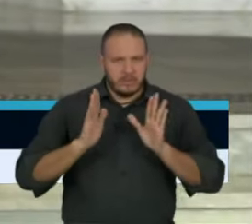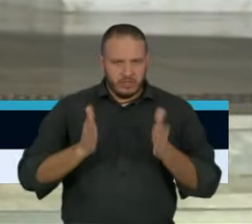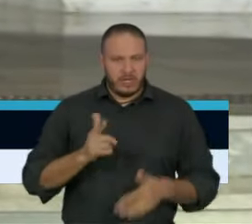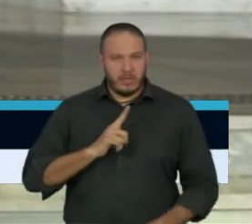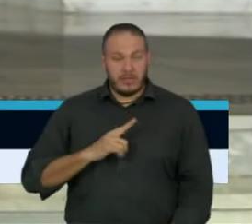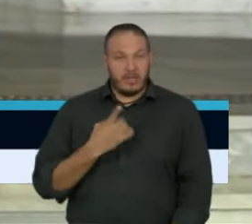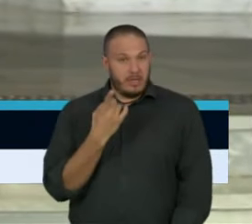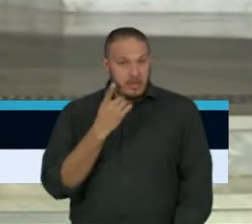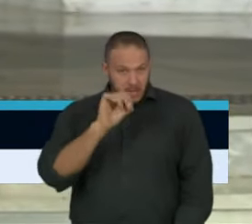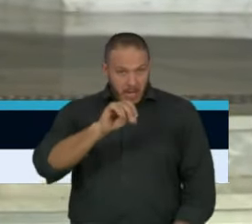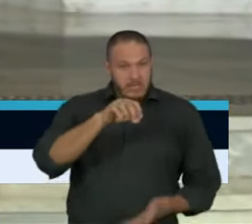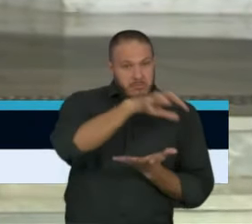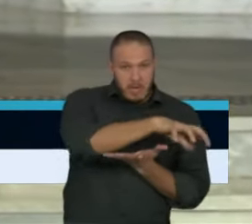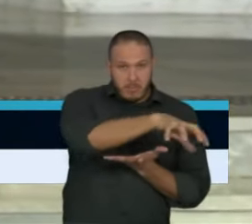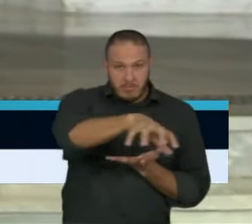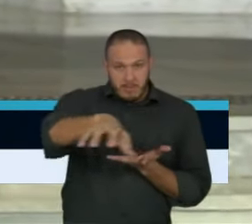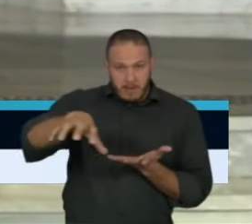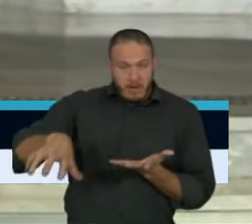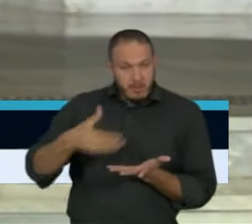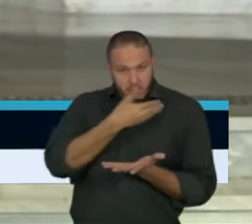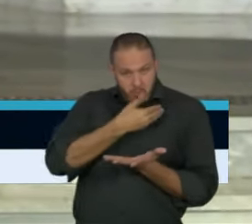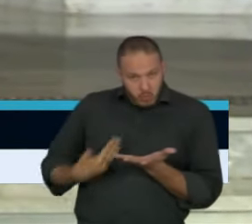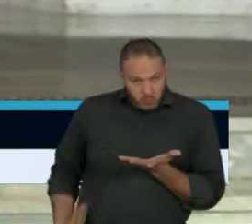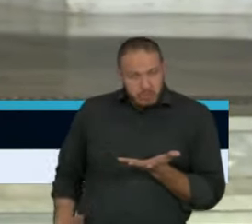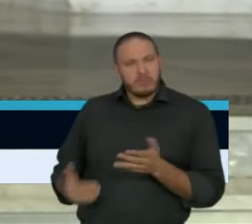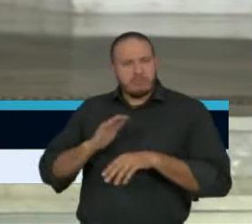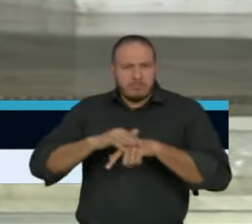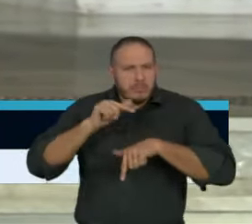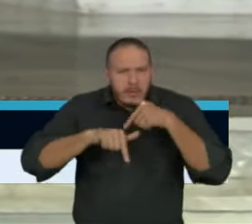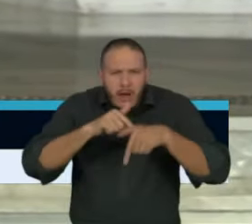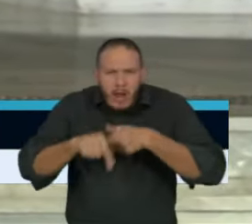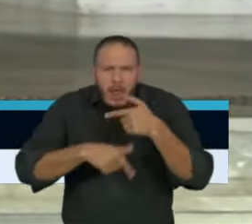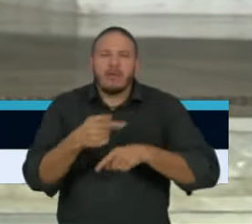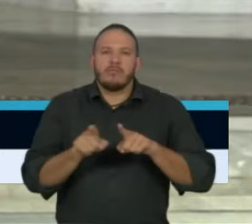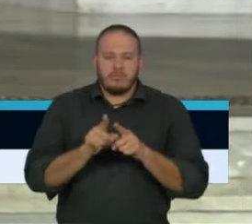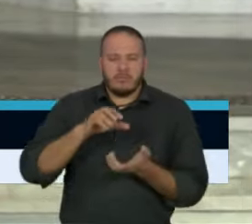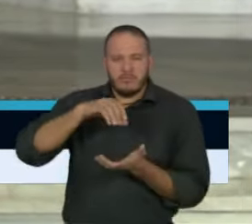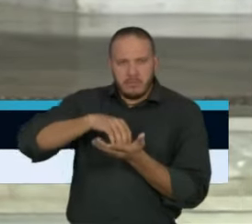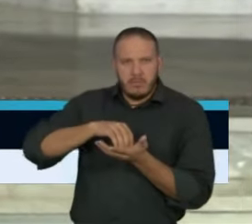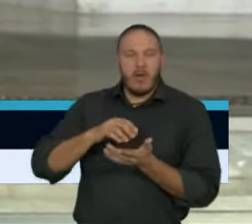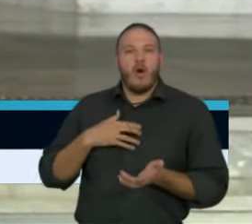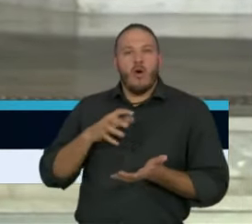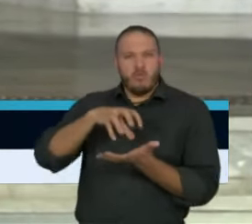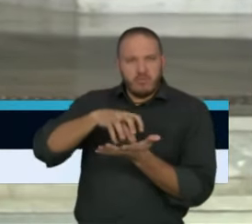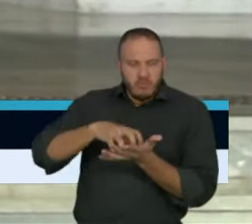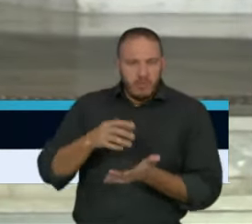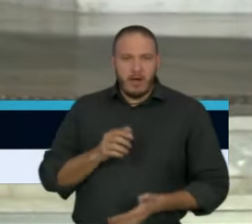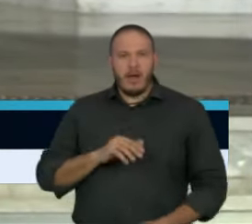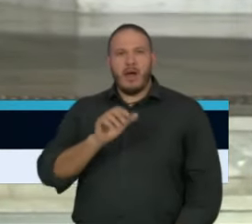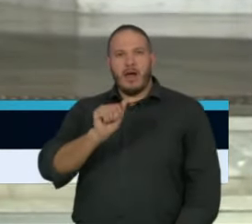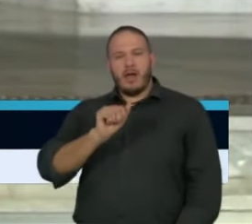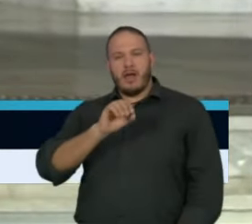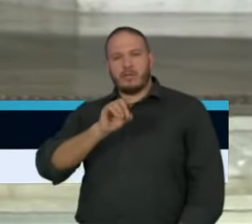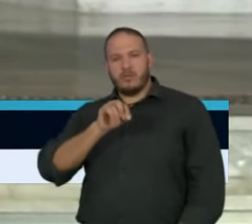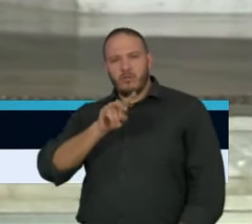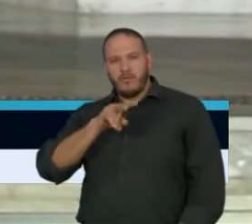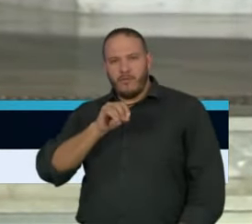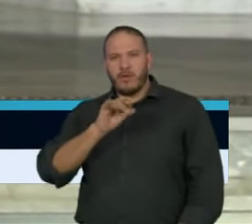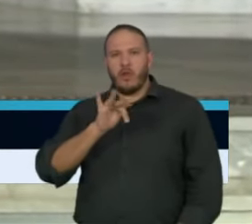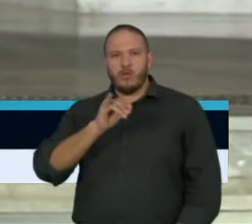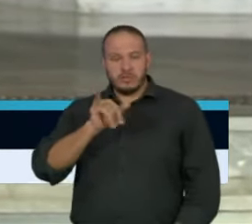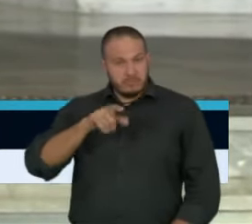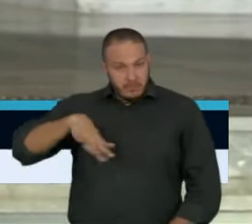instituições públicas participando ativamente, incluindo o Instituto Adolfo Lutz, 5 unidades, São Paulo e as